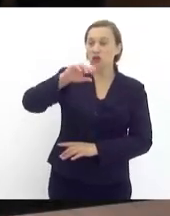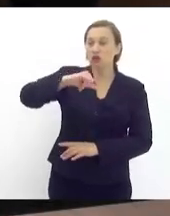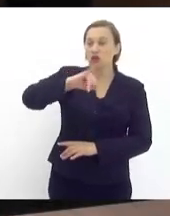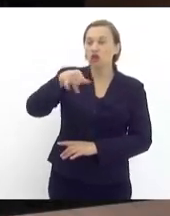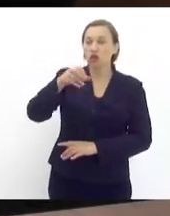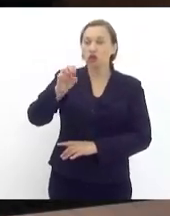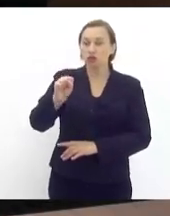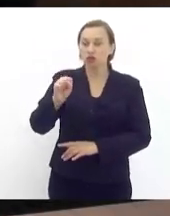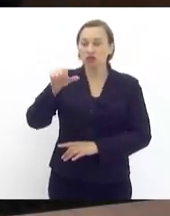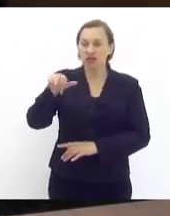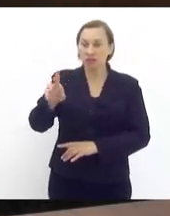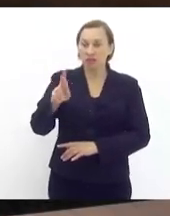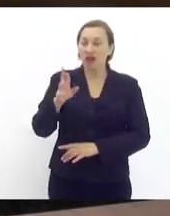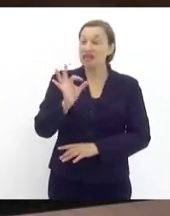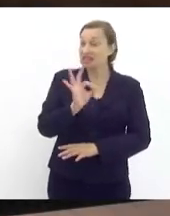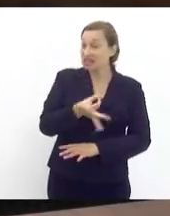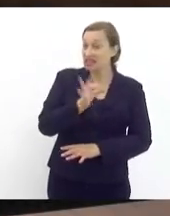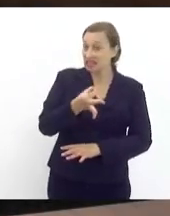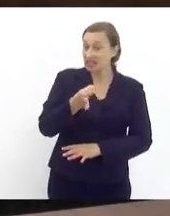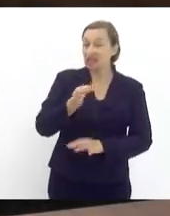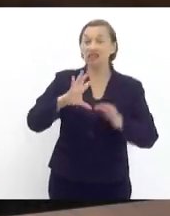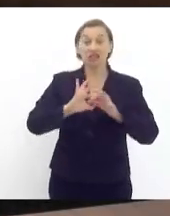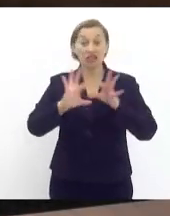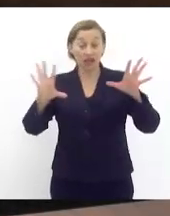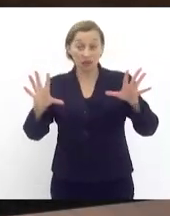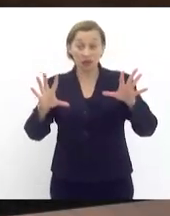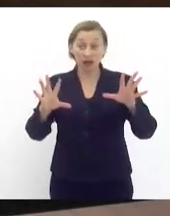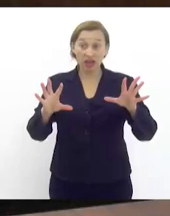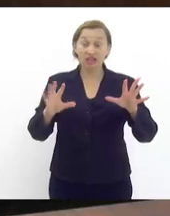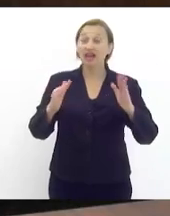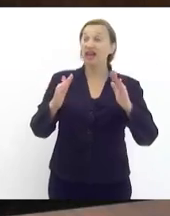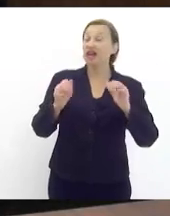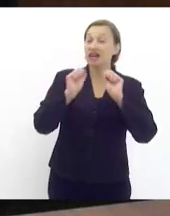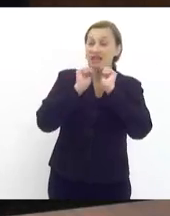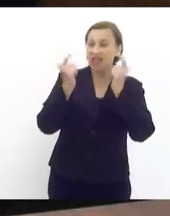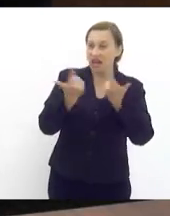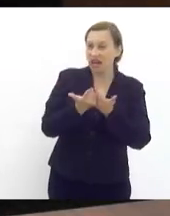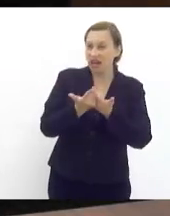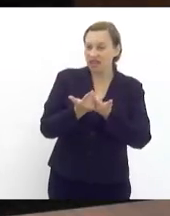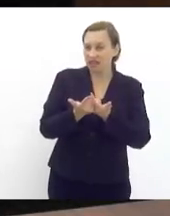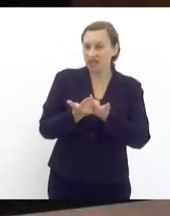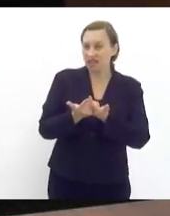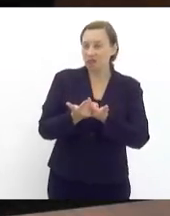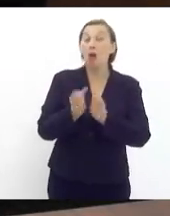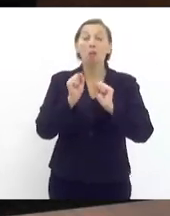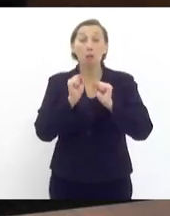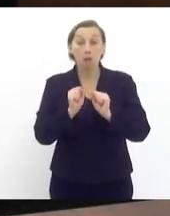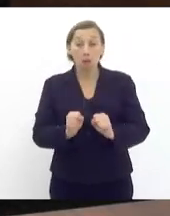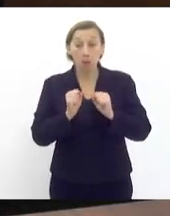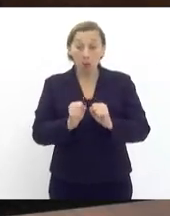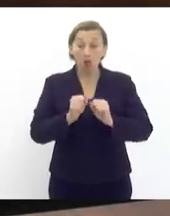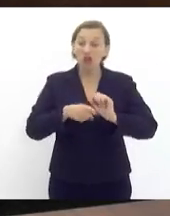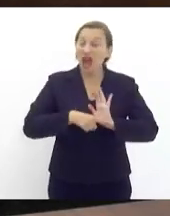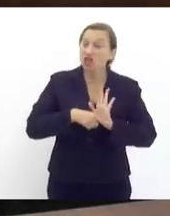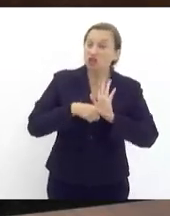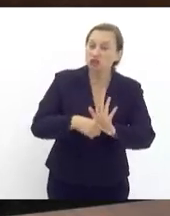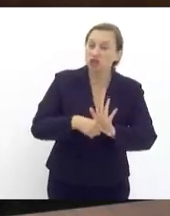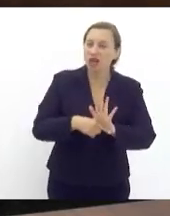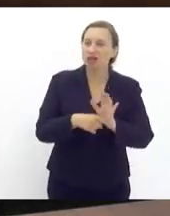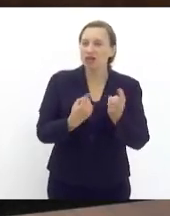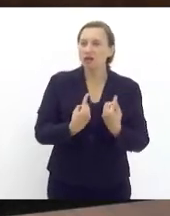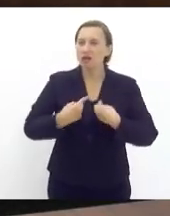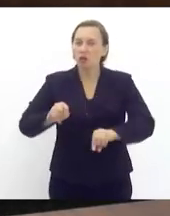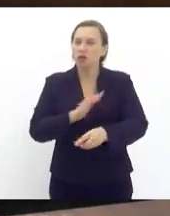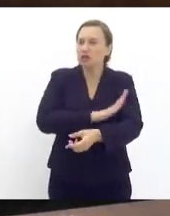que nessa amplitude também democrática de quanto que essa casa Legislativa pode contribuir para o combate